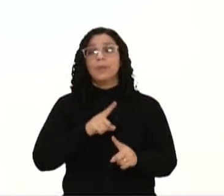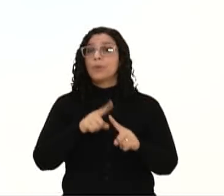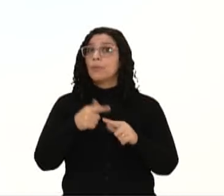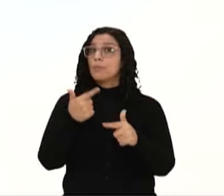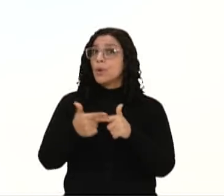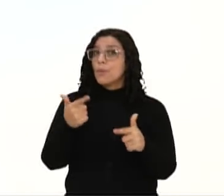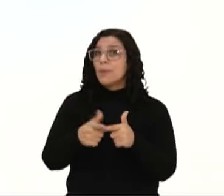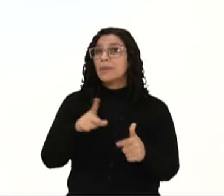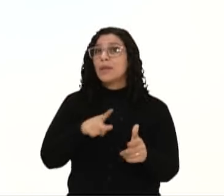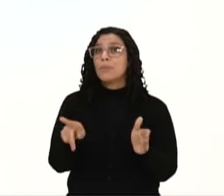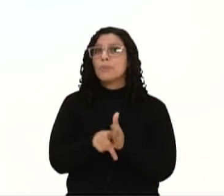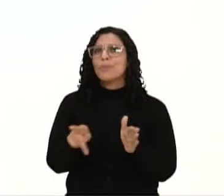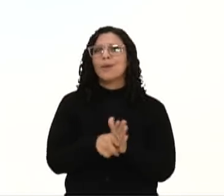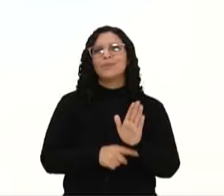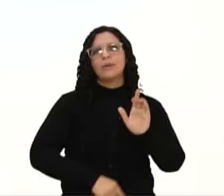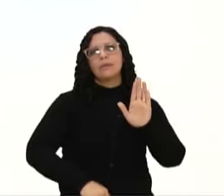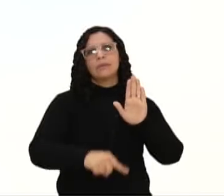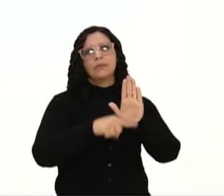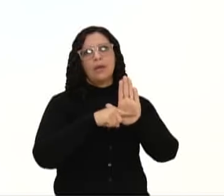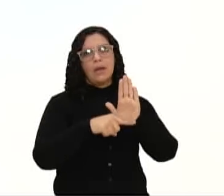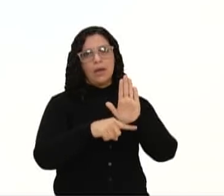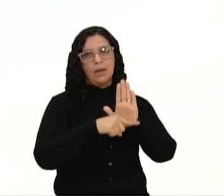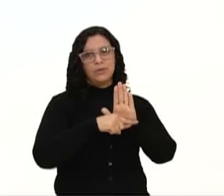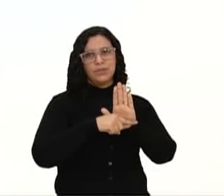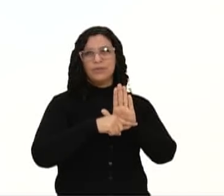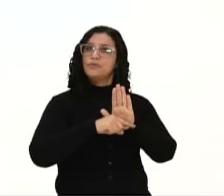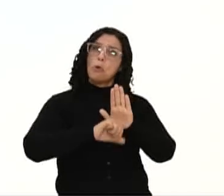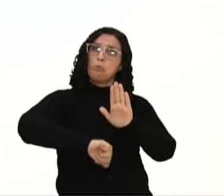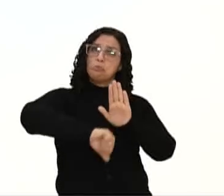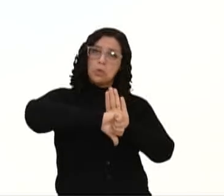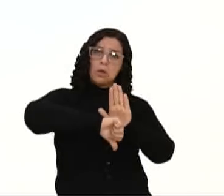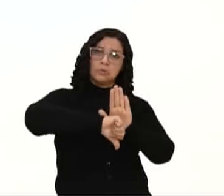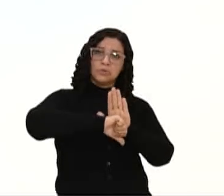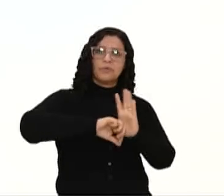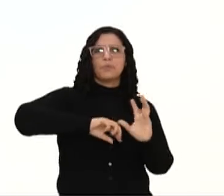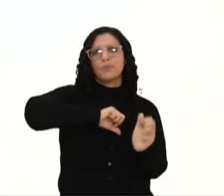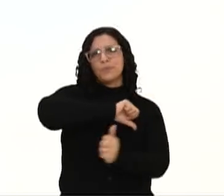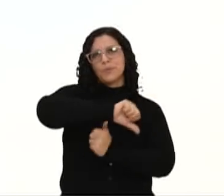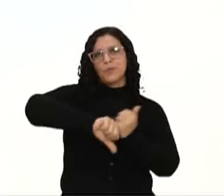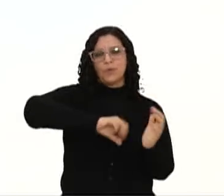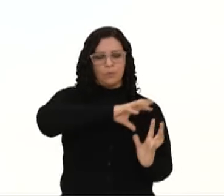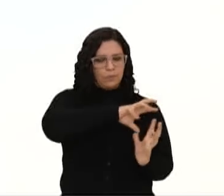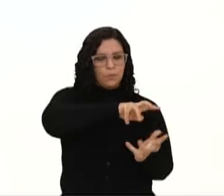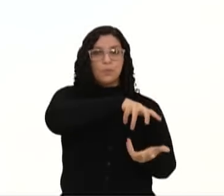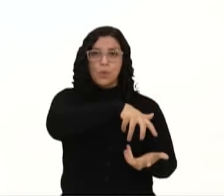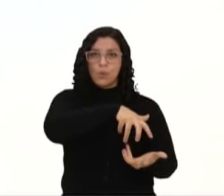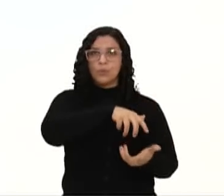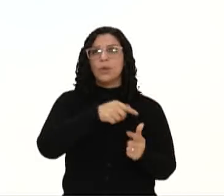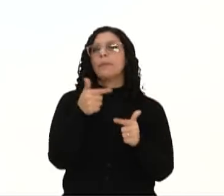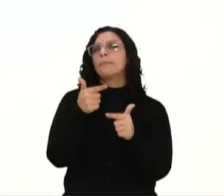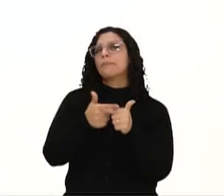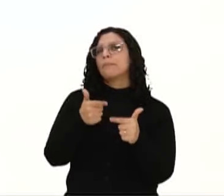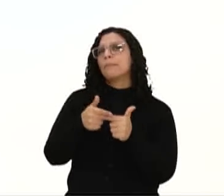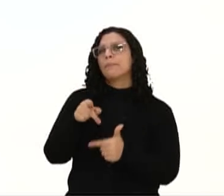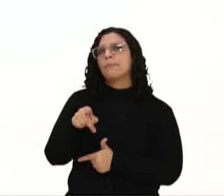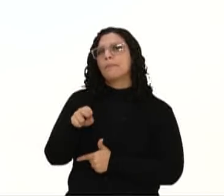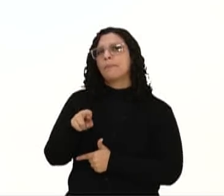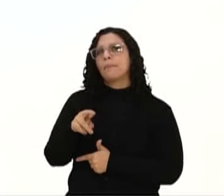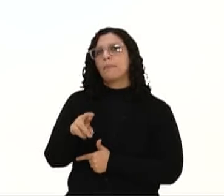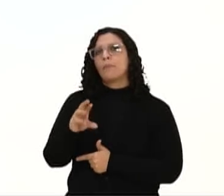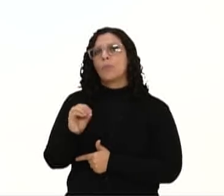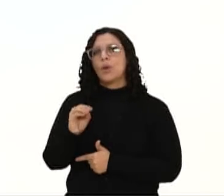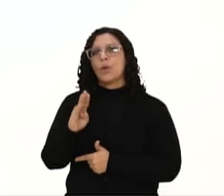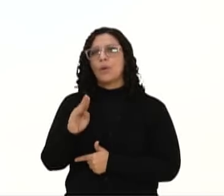ele afetou negativamente a vida no planeta, certo? Aí a gente usa o termo problemas ambientais.